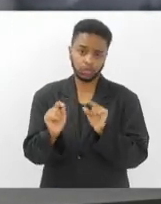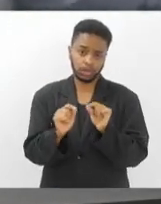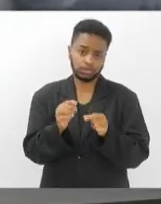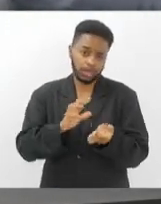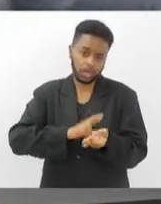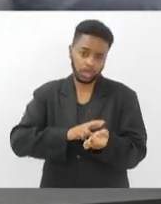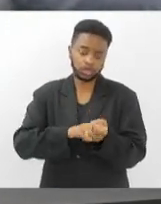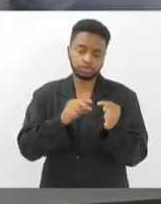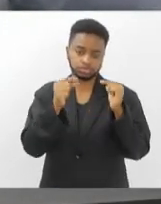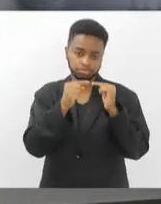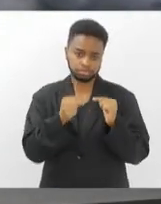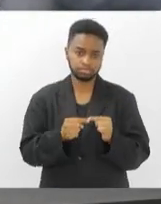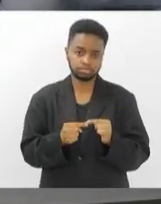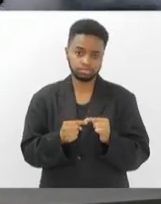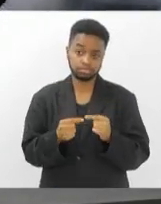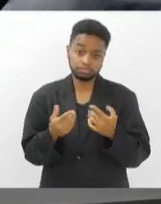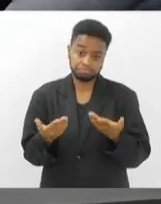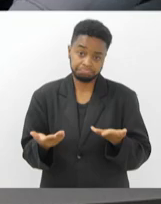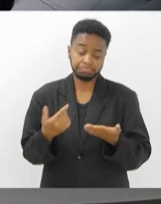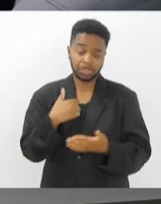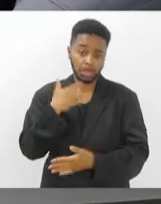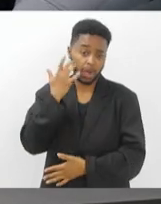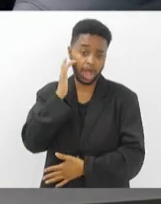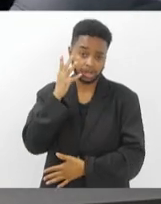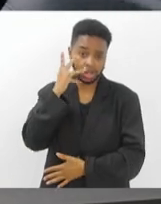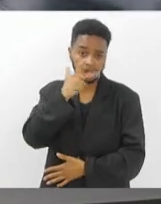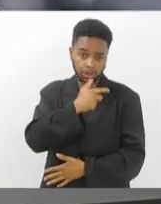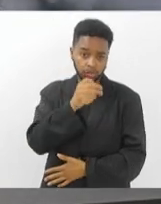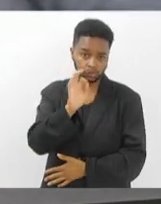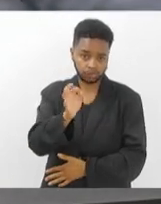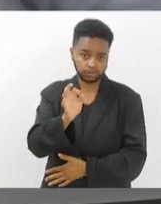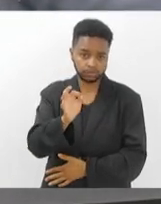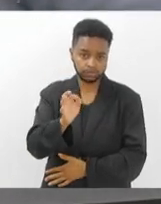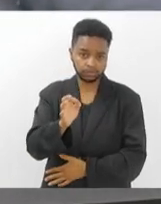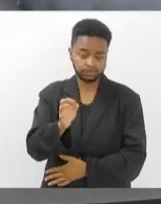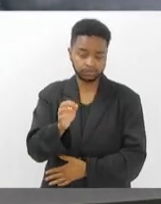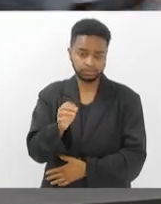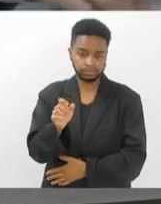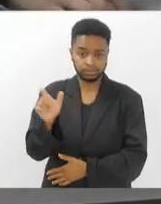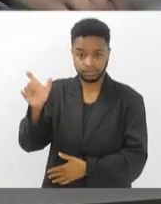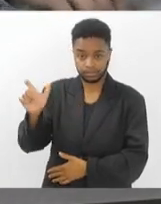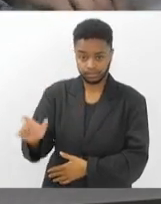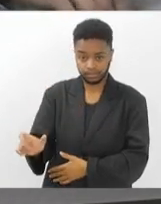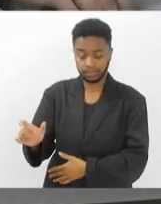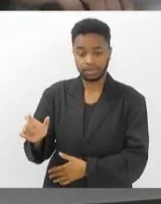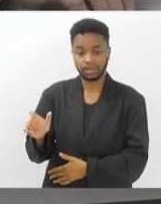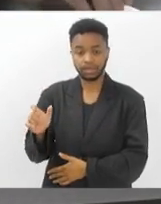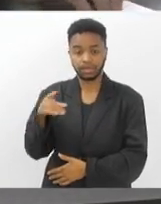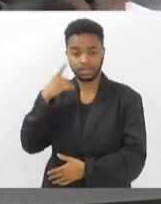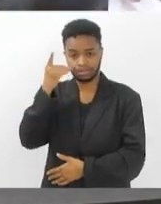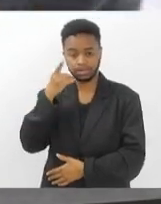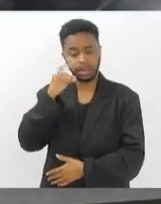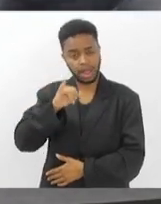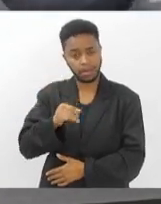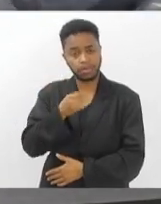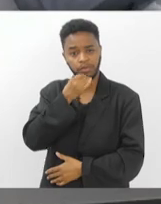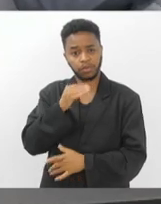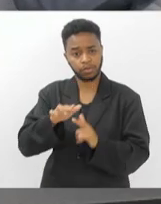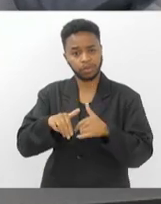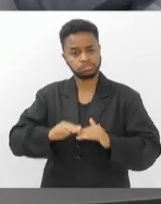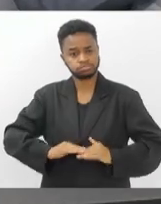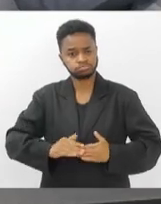etc. Eu achei isso lindo. Né? Ela curtindo a sua